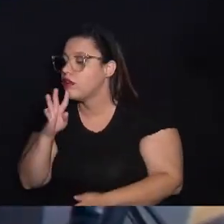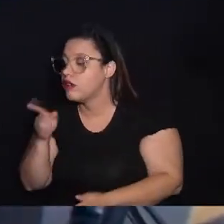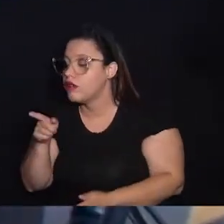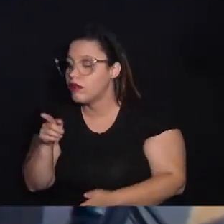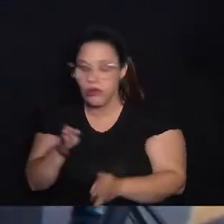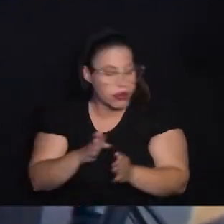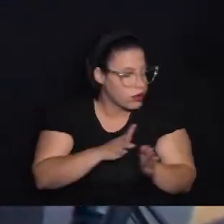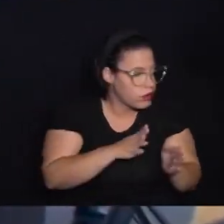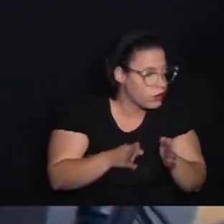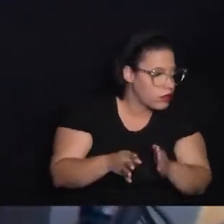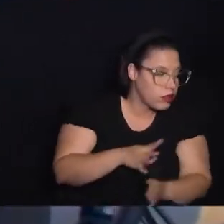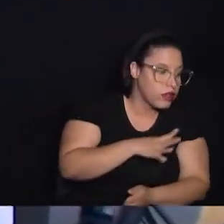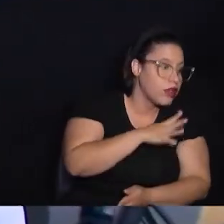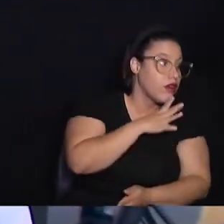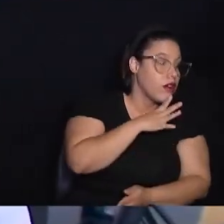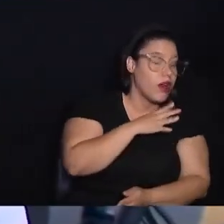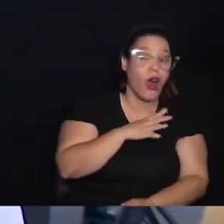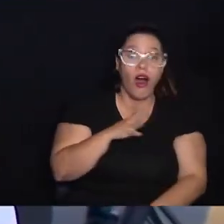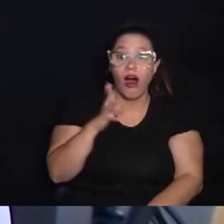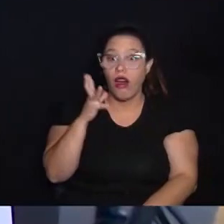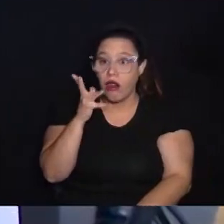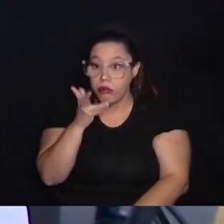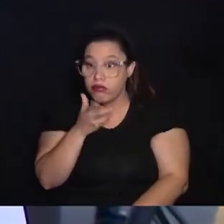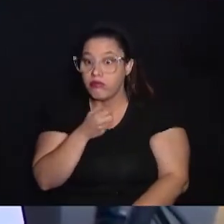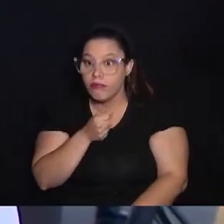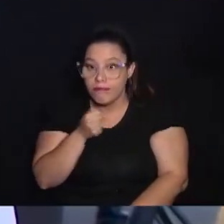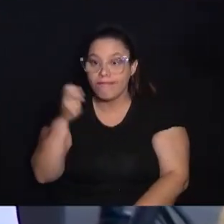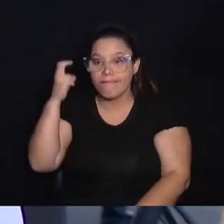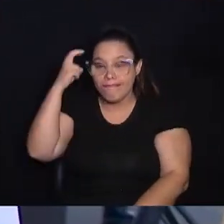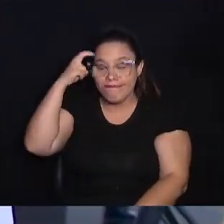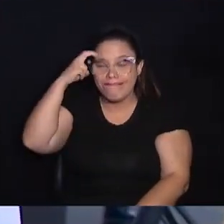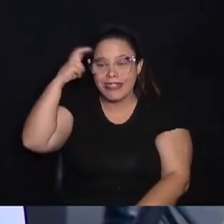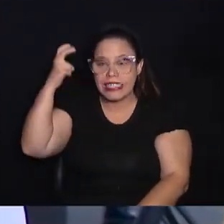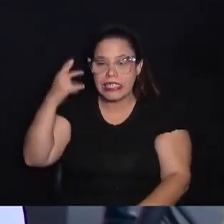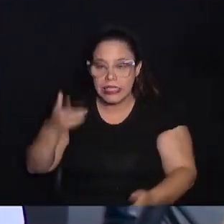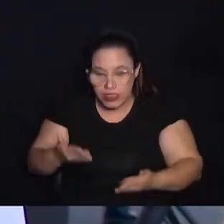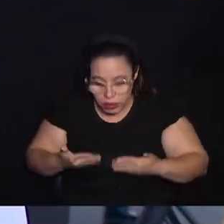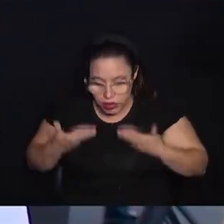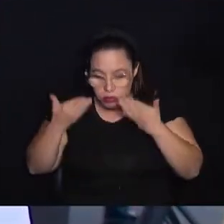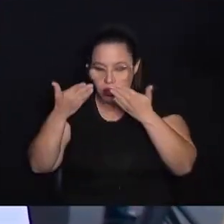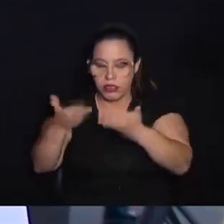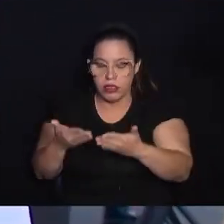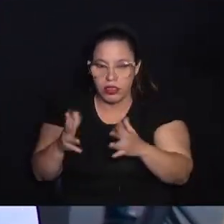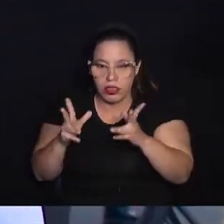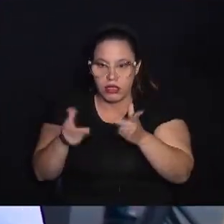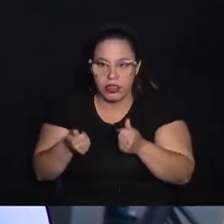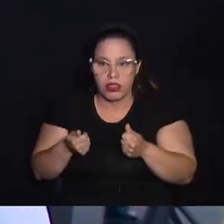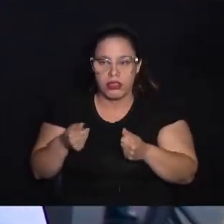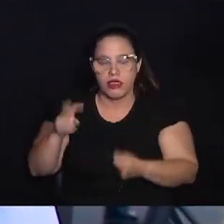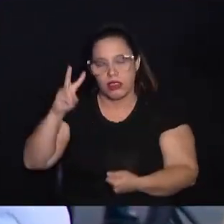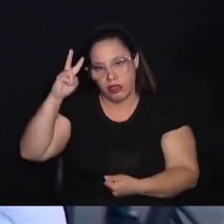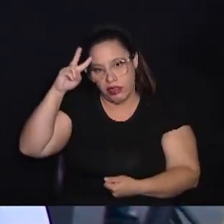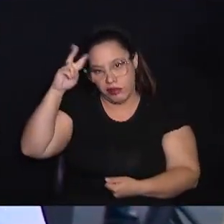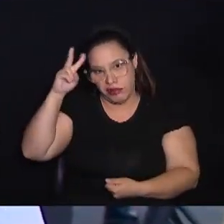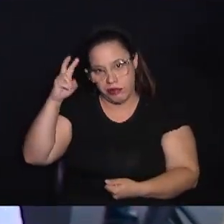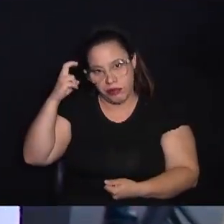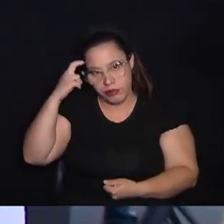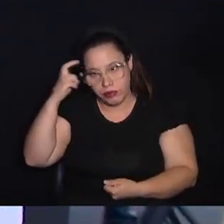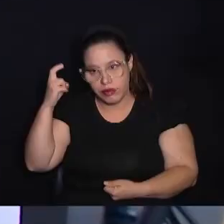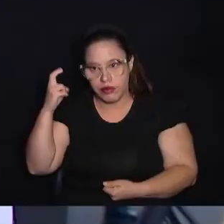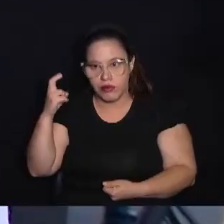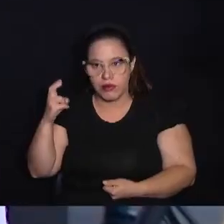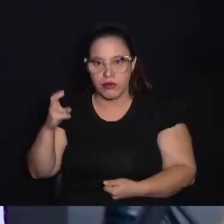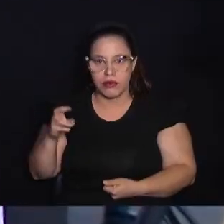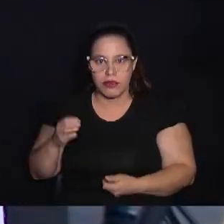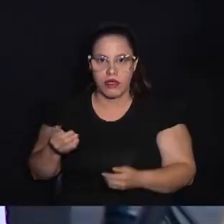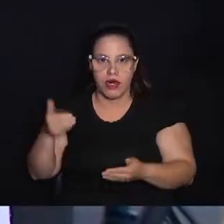fazem parte da história Essa foi a ideia levar um pouco de cultura um pouco de história e que entre Possivelmente no